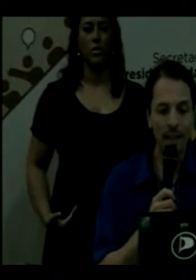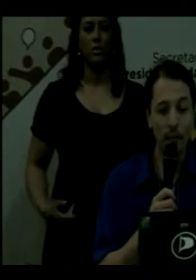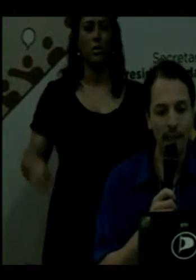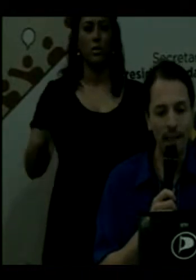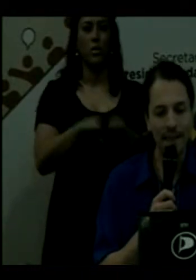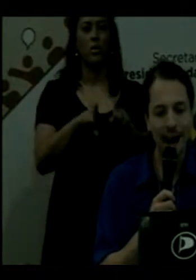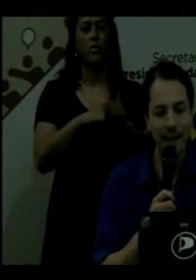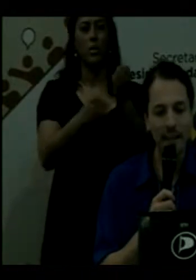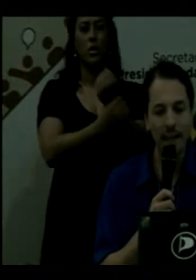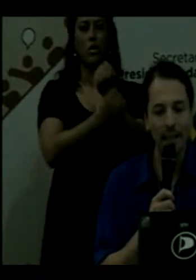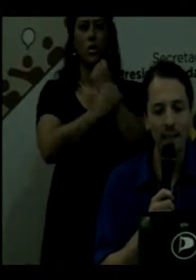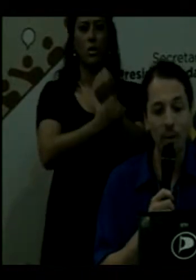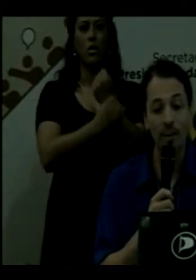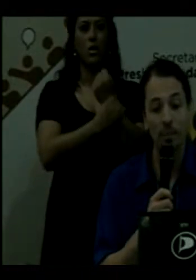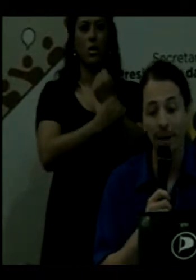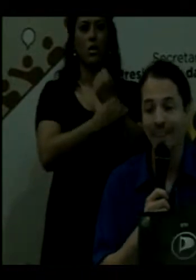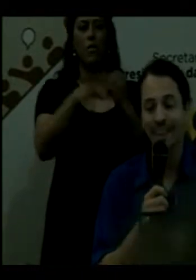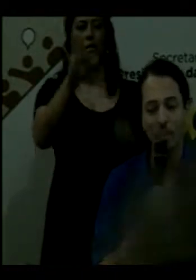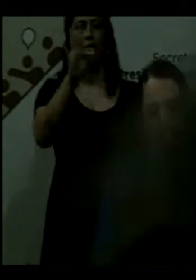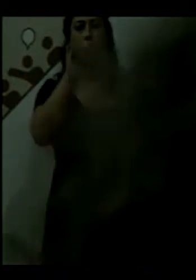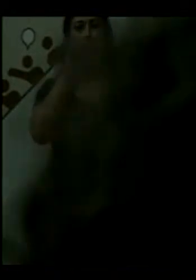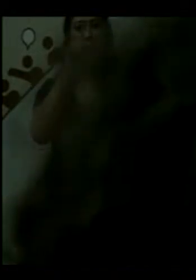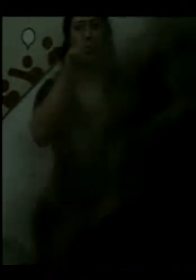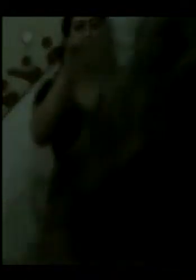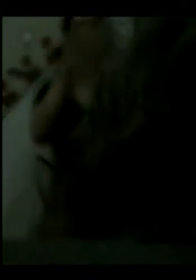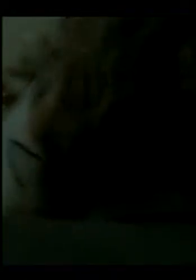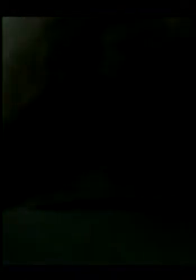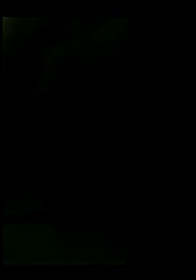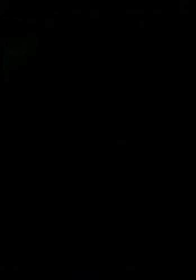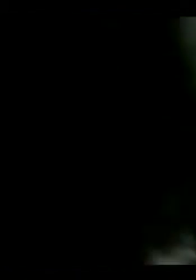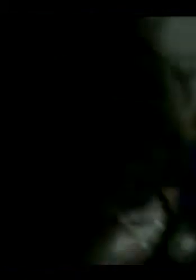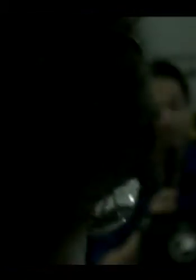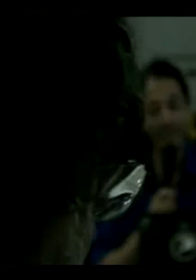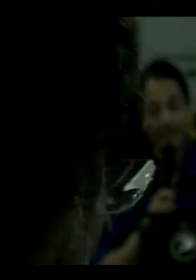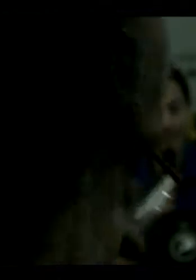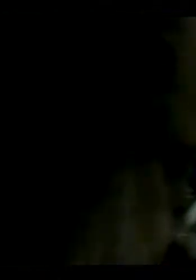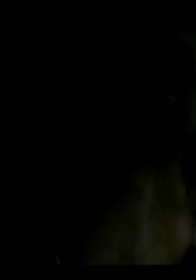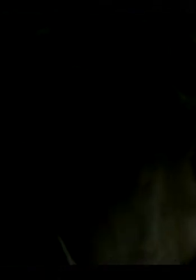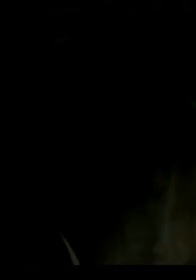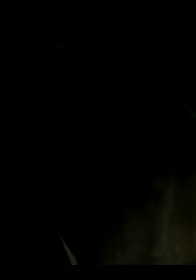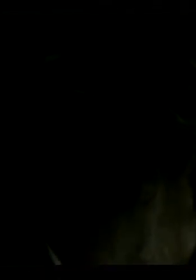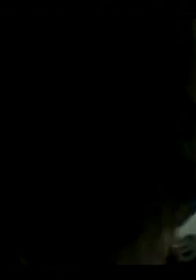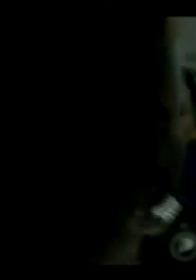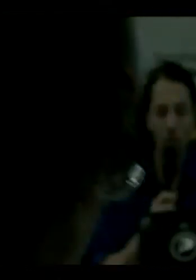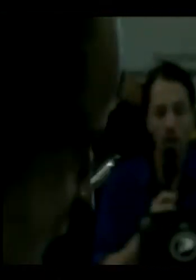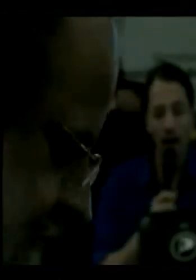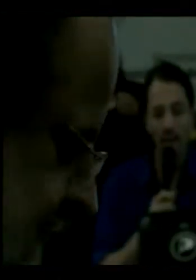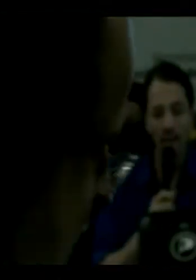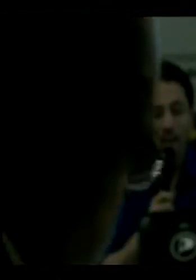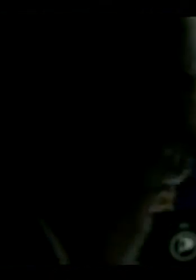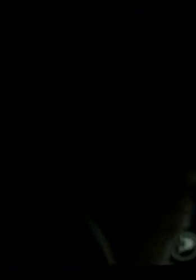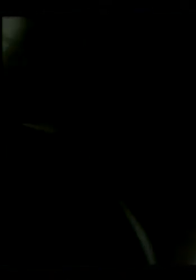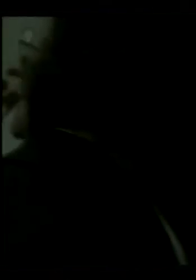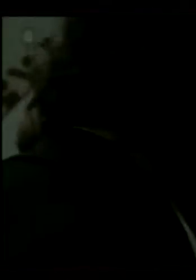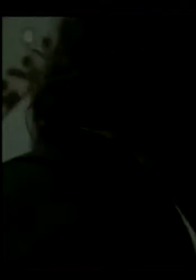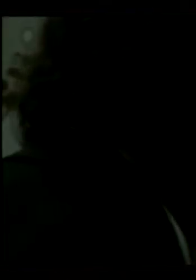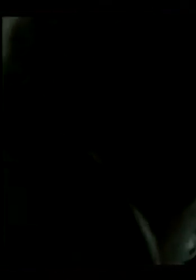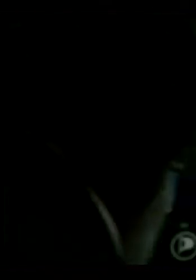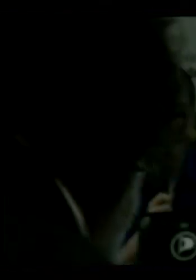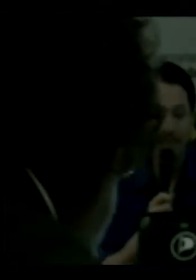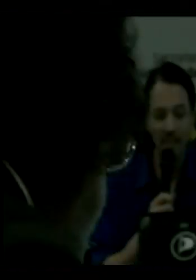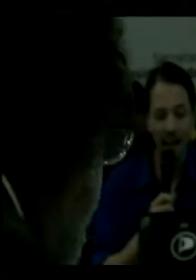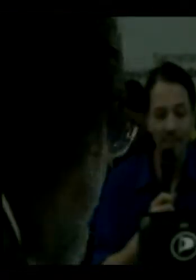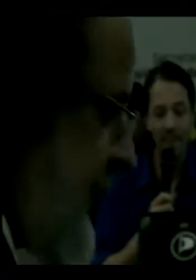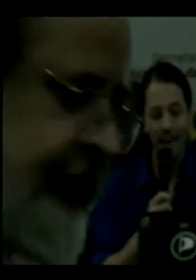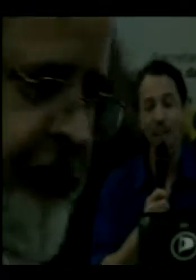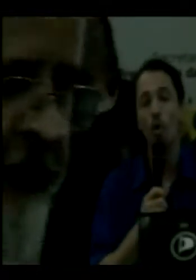Deve garantir a fidelidade em relação às demandas da base. O sistema deve ser dinâmico, garantindo as especificidades